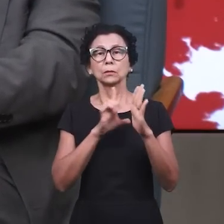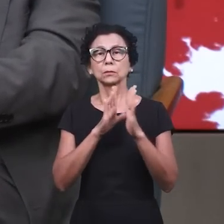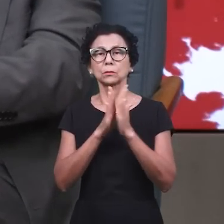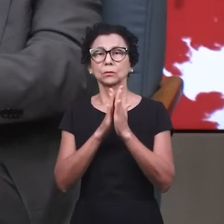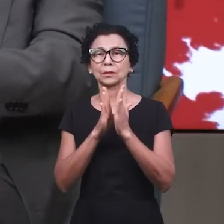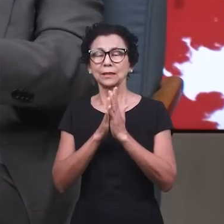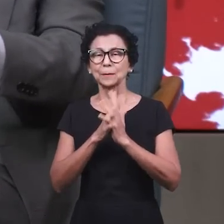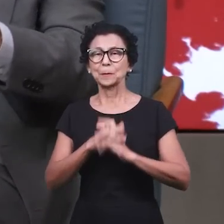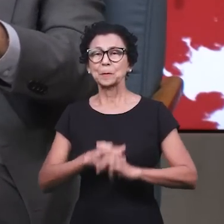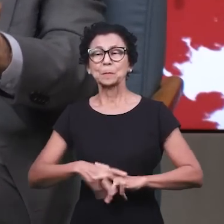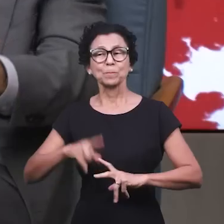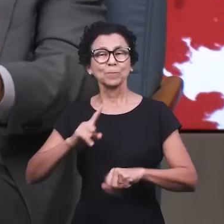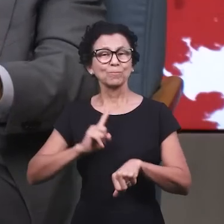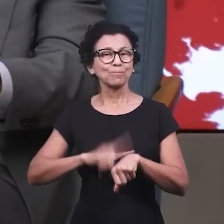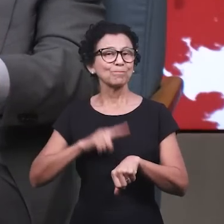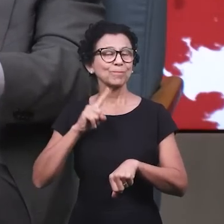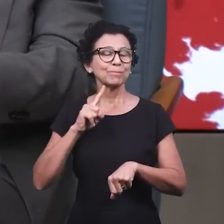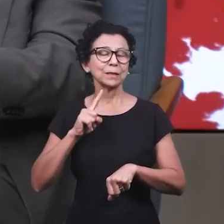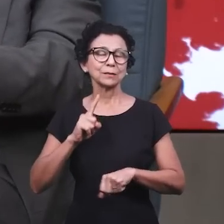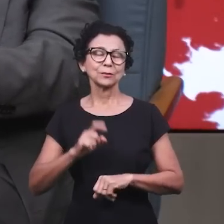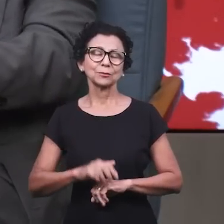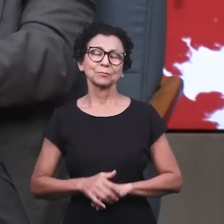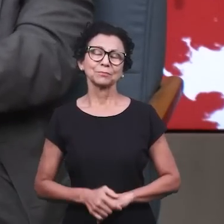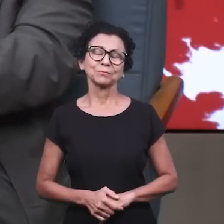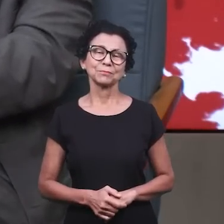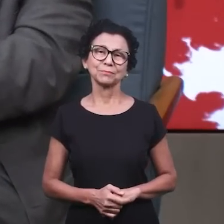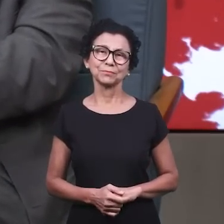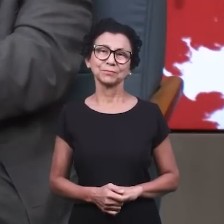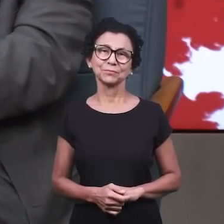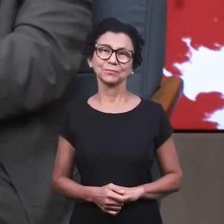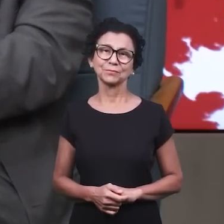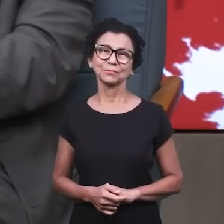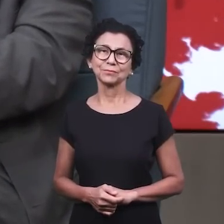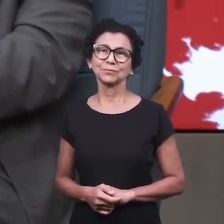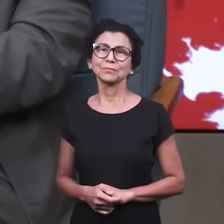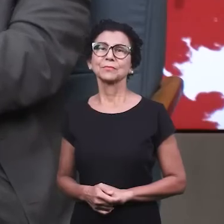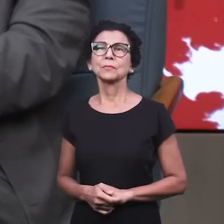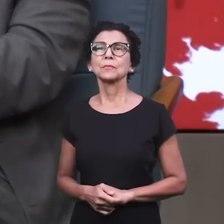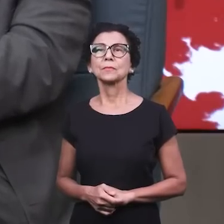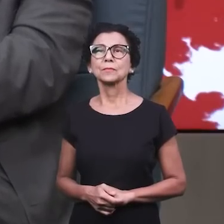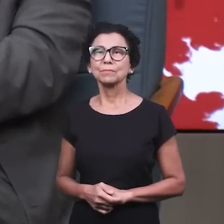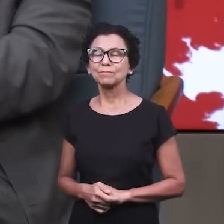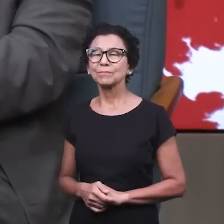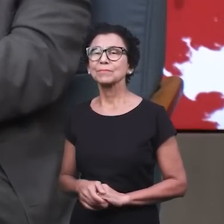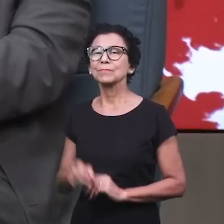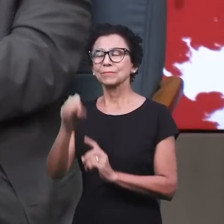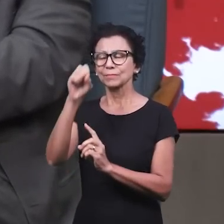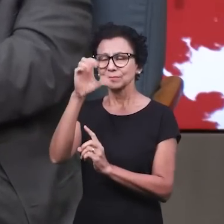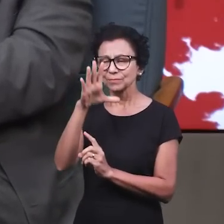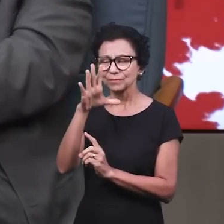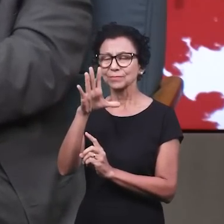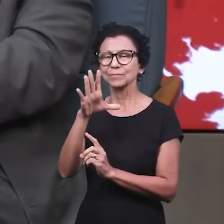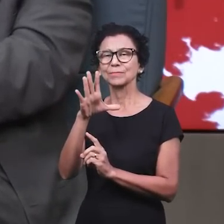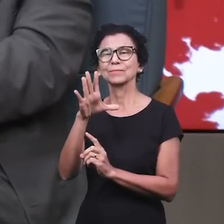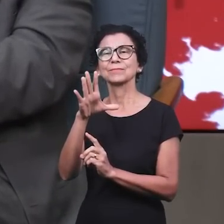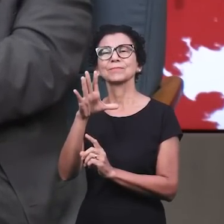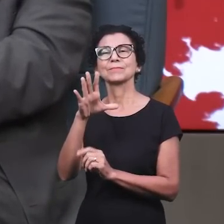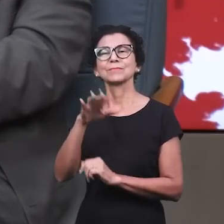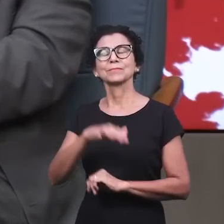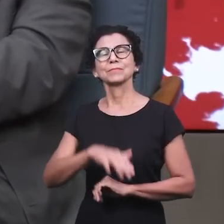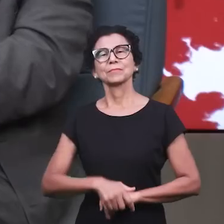oração. Naquele momento do louvor, há uma operação da graça.